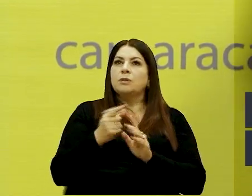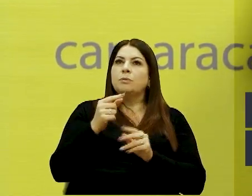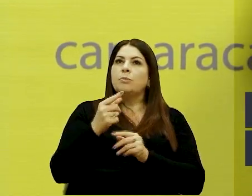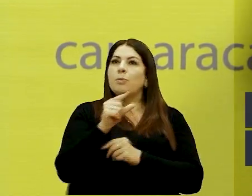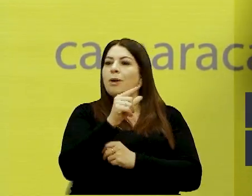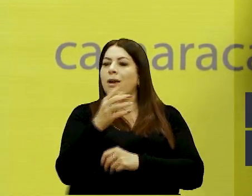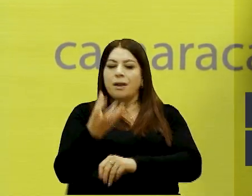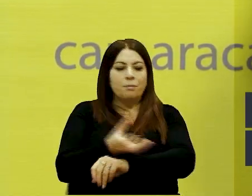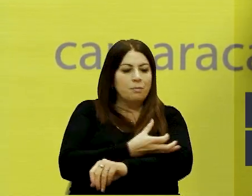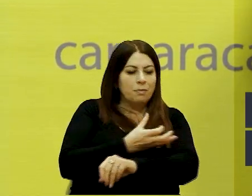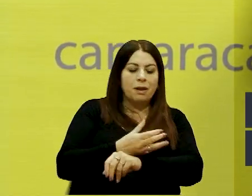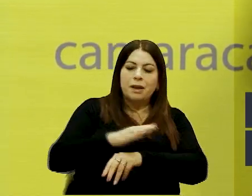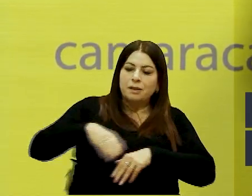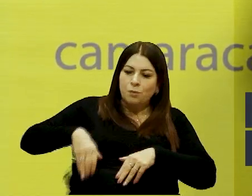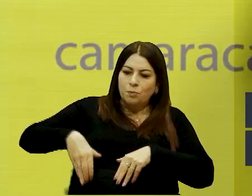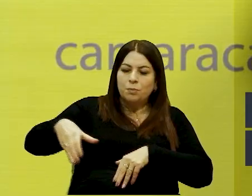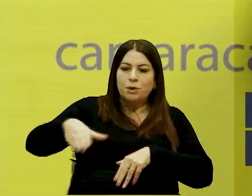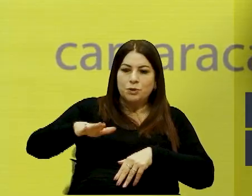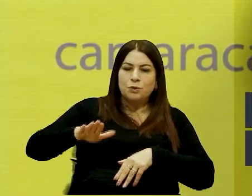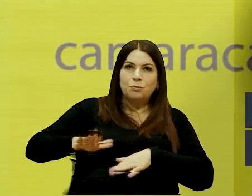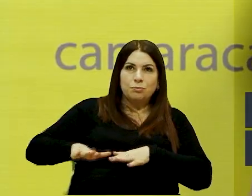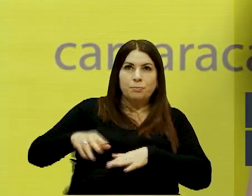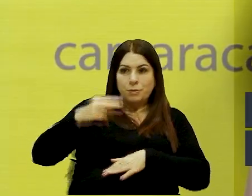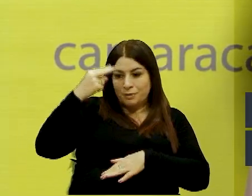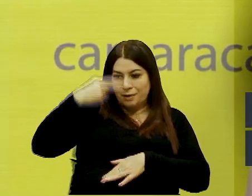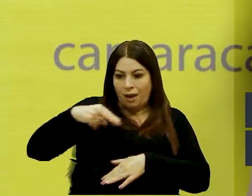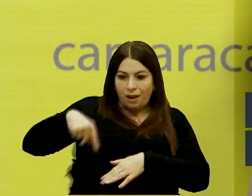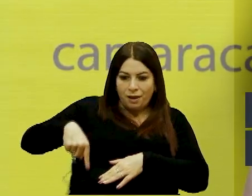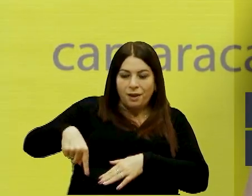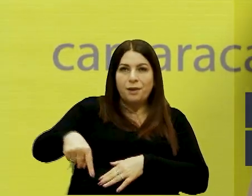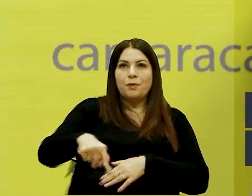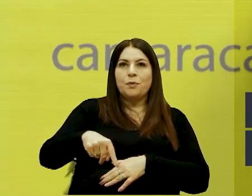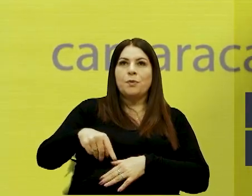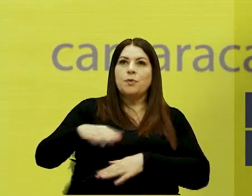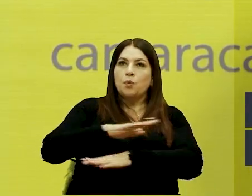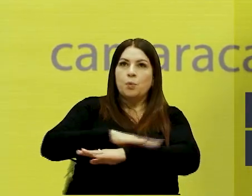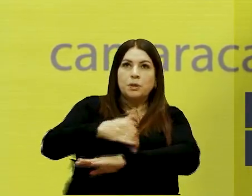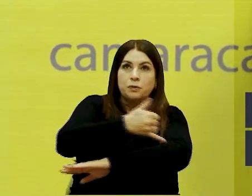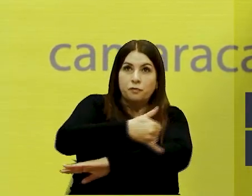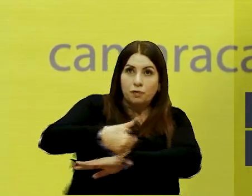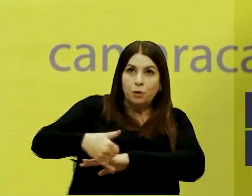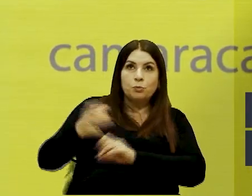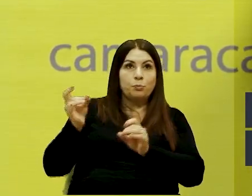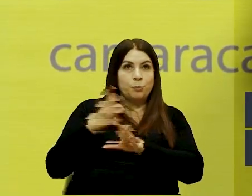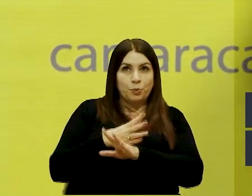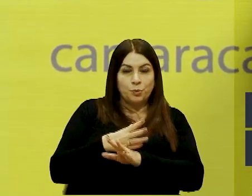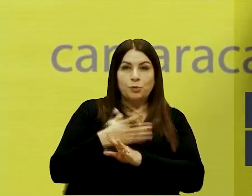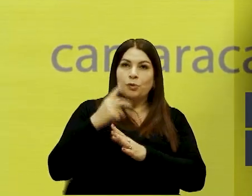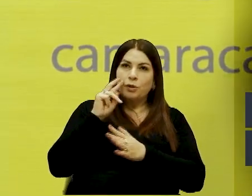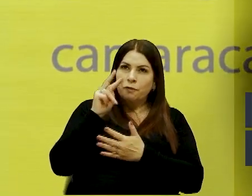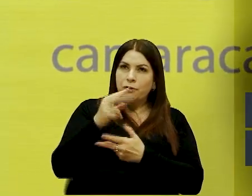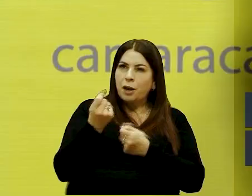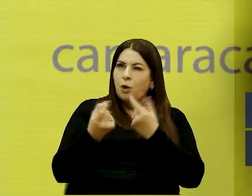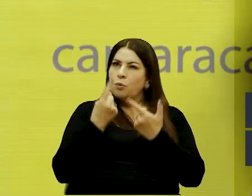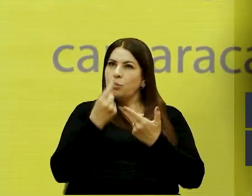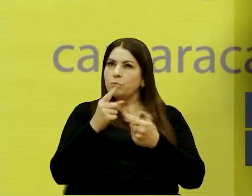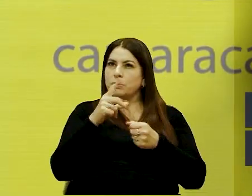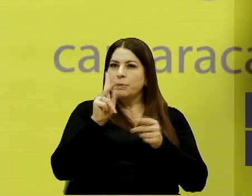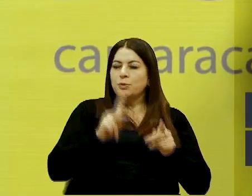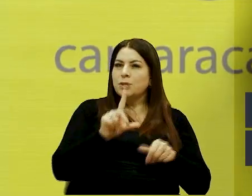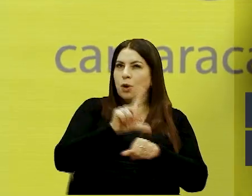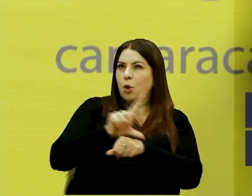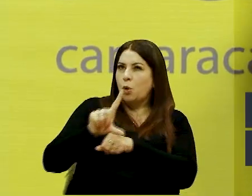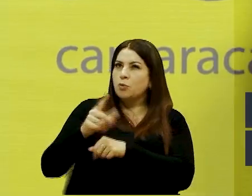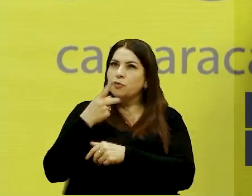gramado, as calçadas, o piso tátil, então o asfalto pronto. E agora a gente vê alguns comerciantes, algumas